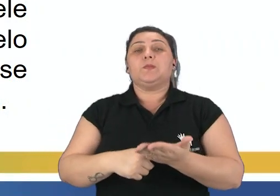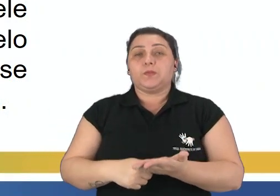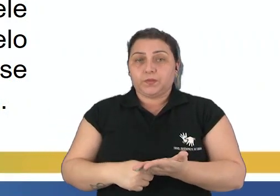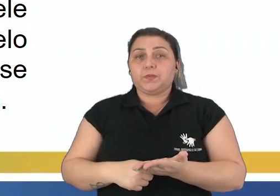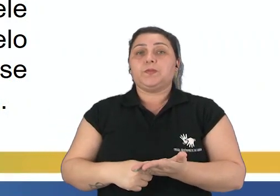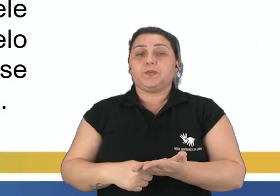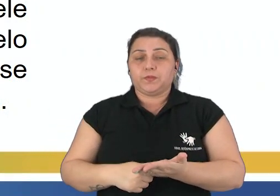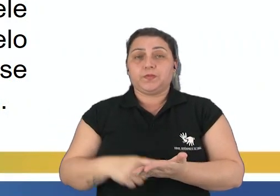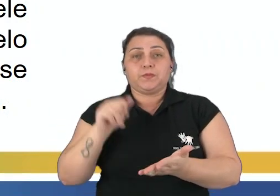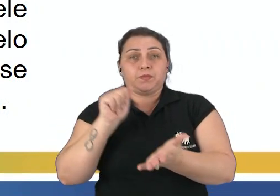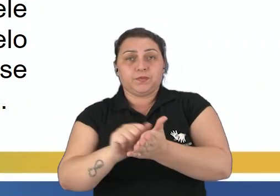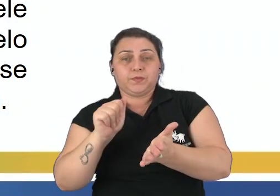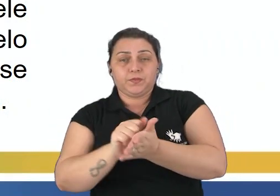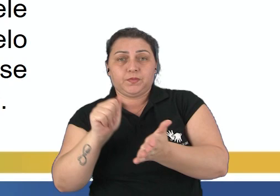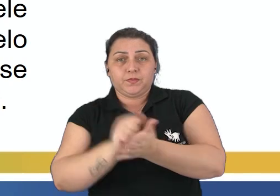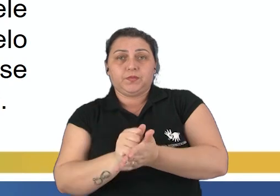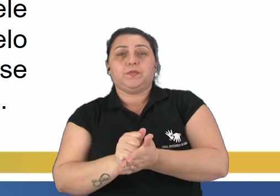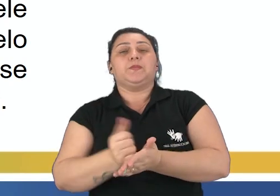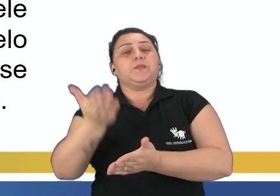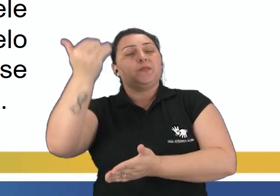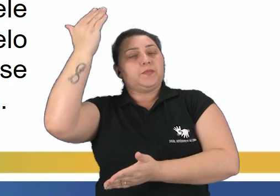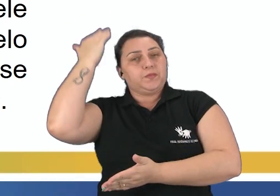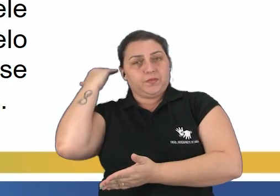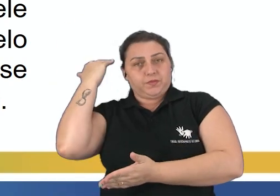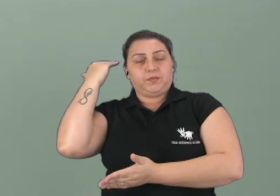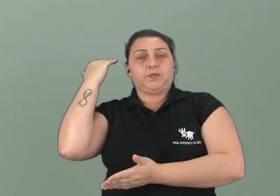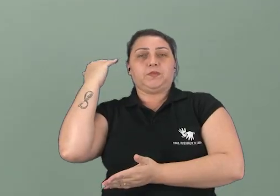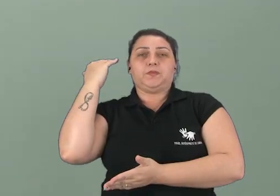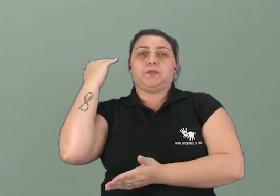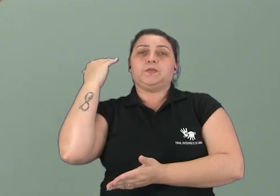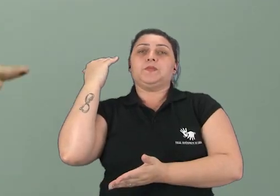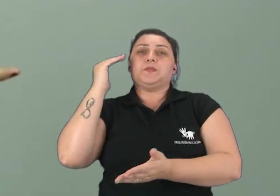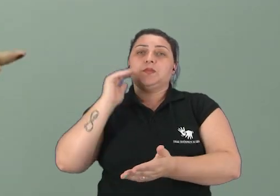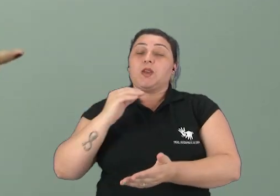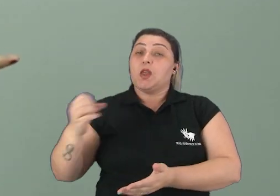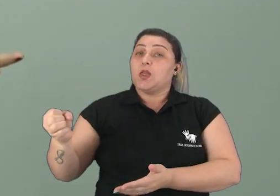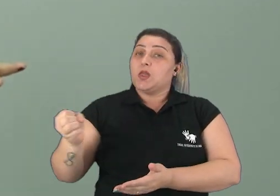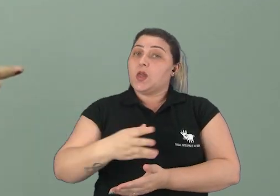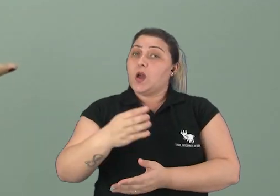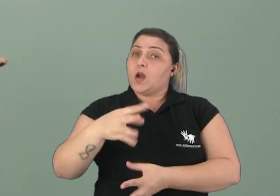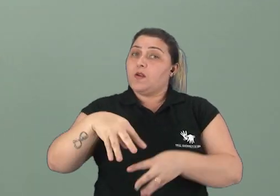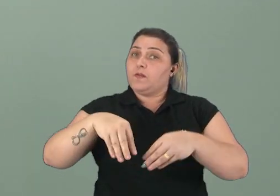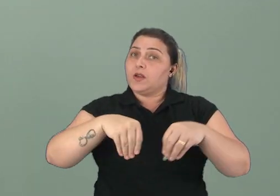comum assinarem tratados naquela época, quando eles descobriam